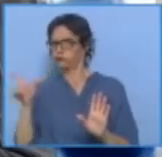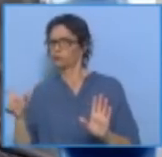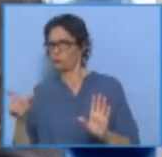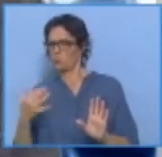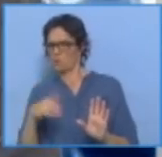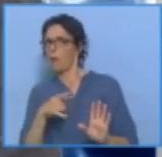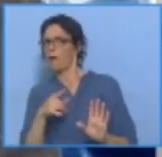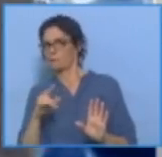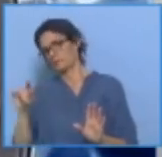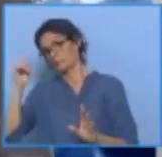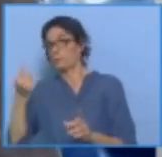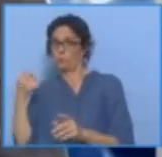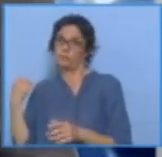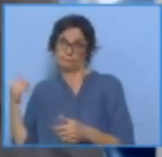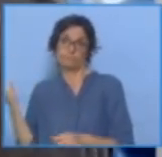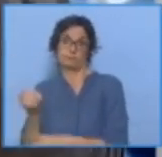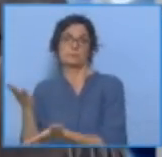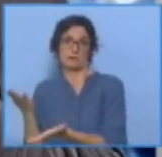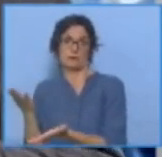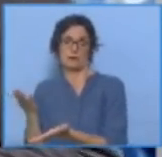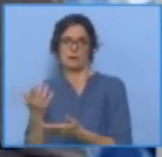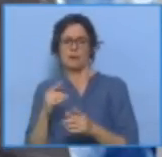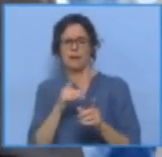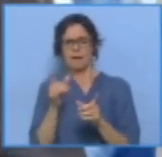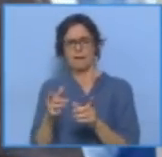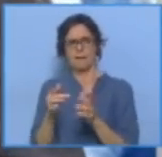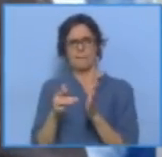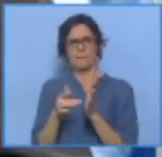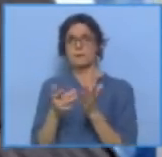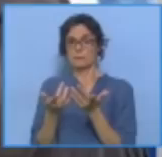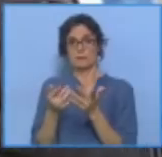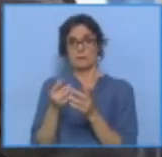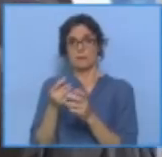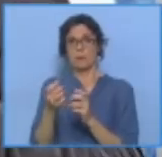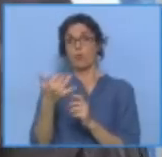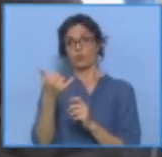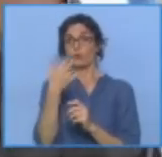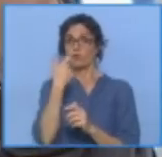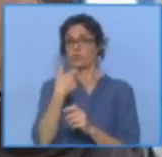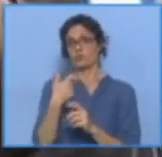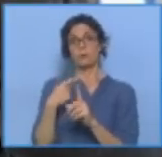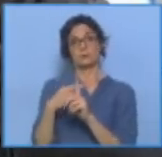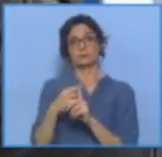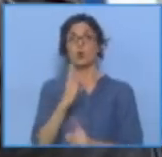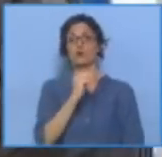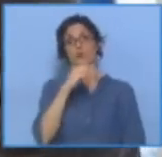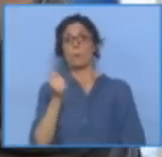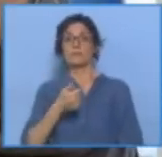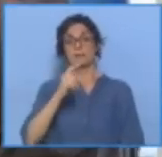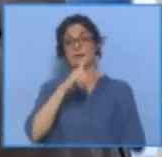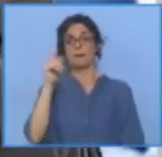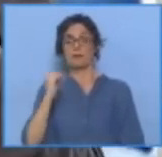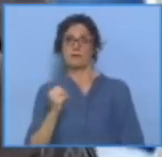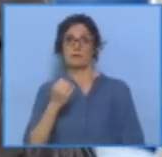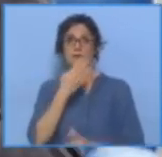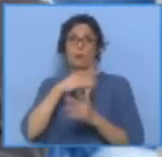dizer, aqui, quem diz os homens que eu sou? São respostas elogiosas. João Batista, Elias, um dos